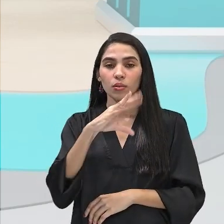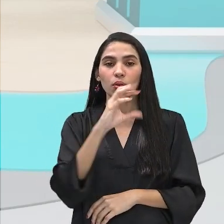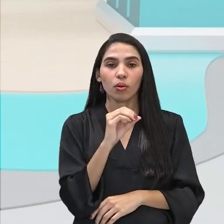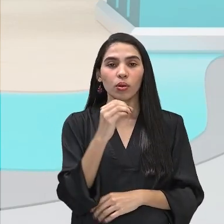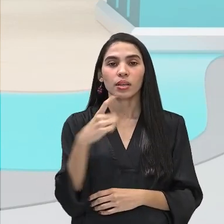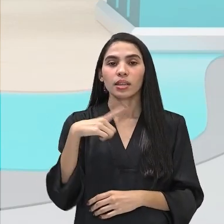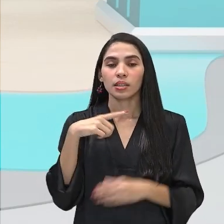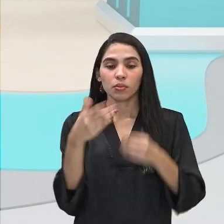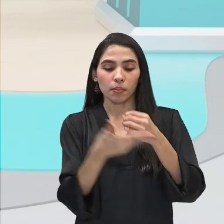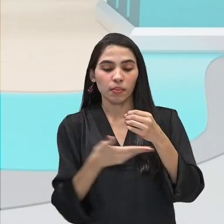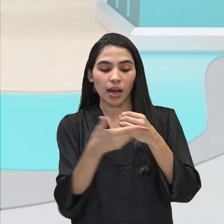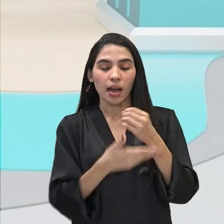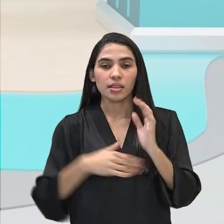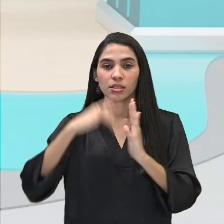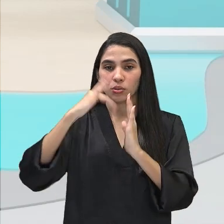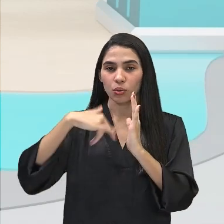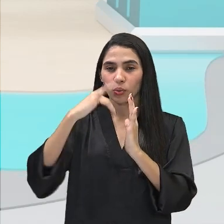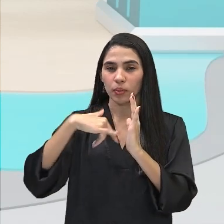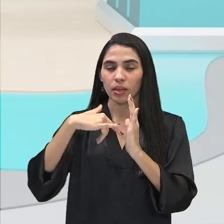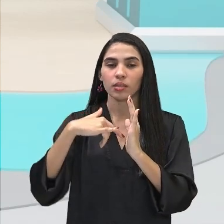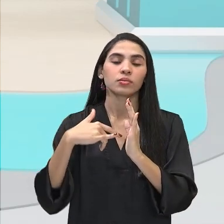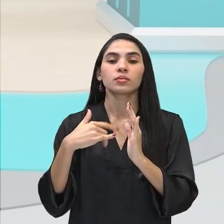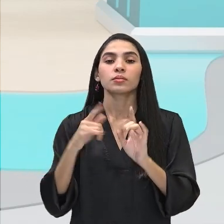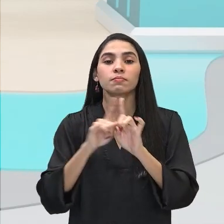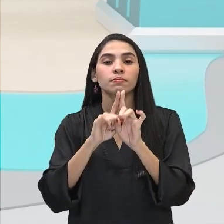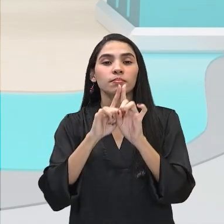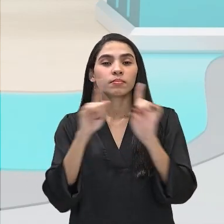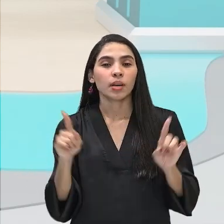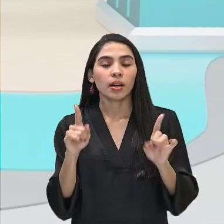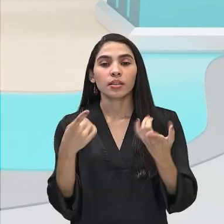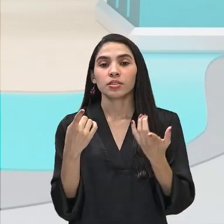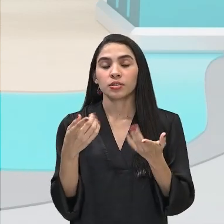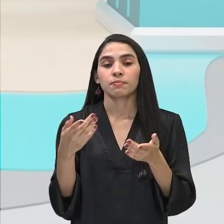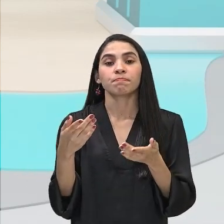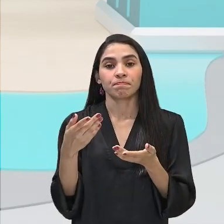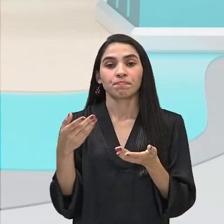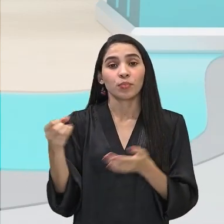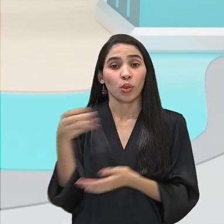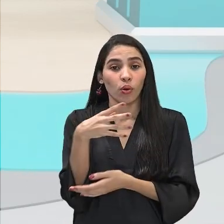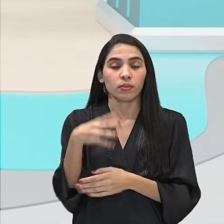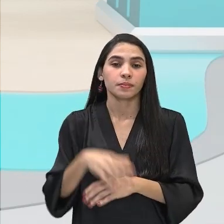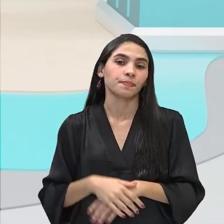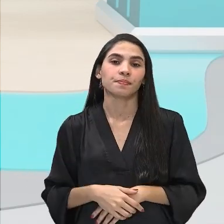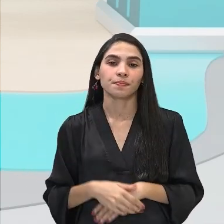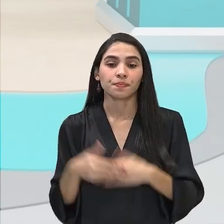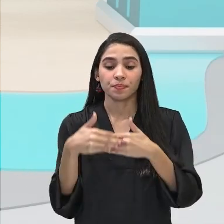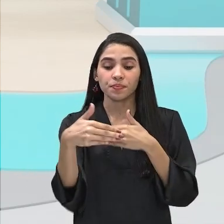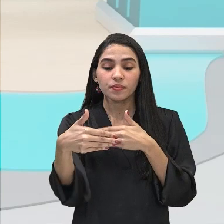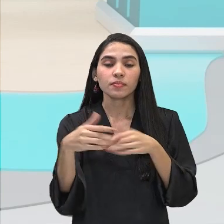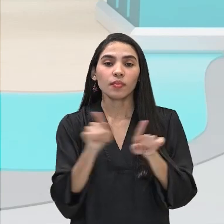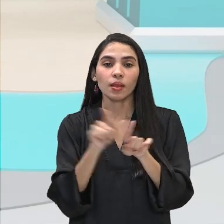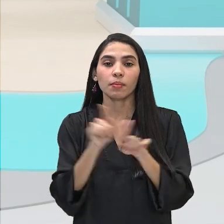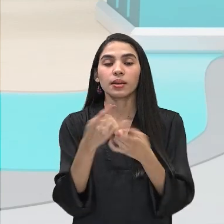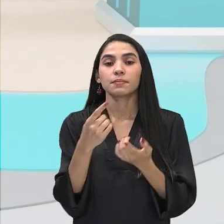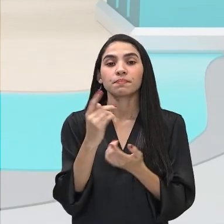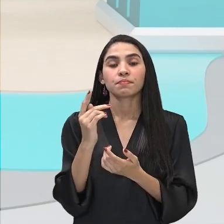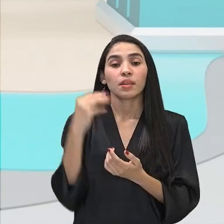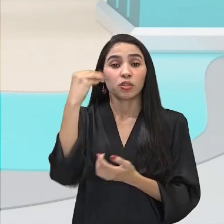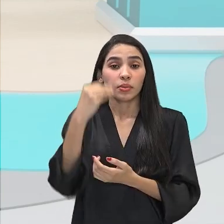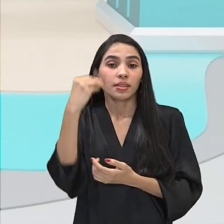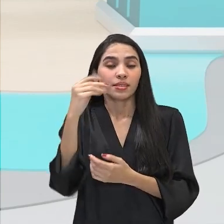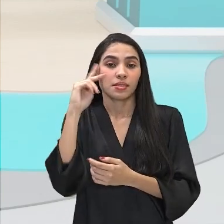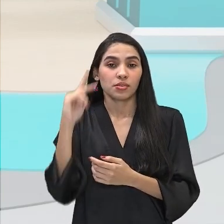de documentos, mas foi uma crônica escrita mais recentemente. E a partir de fatos históricos, né,